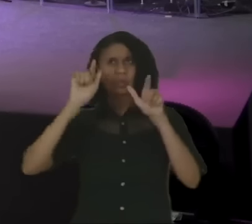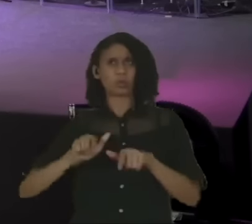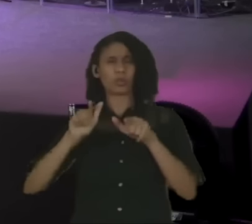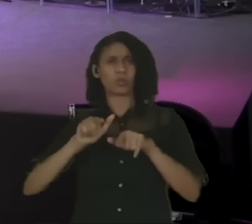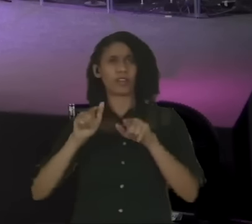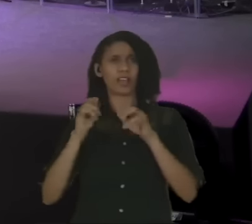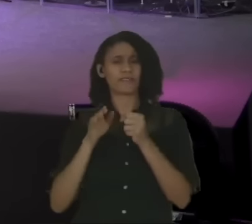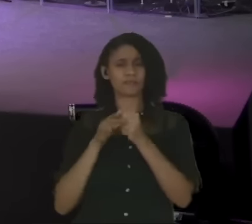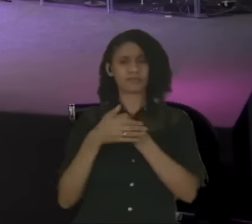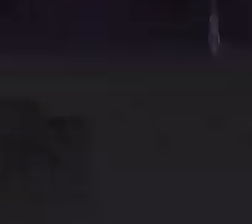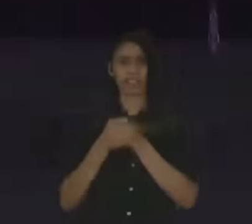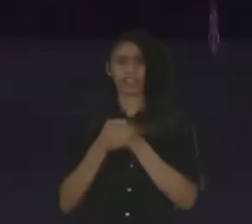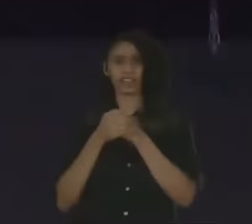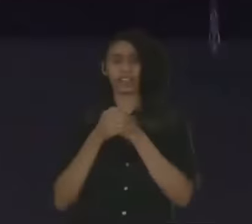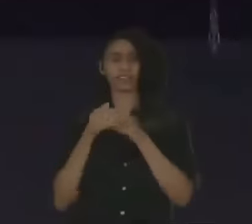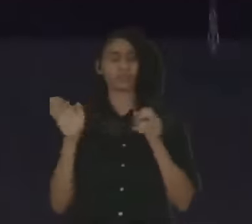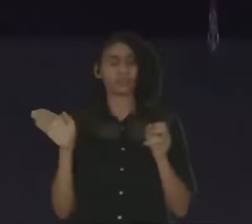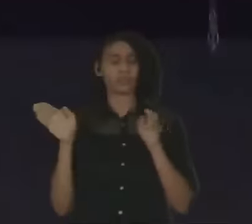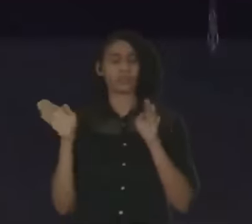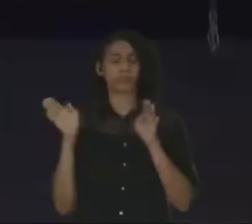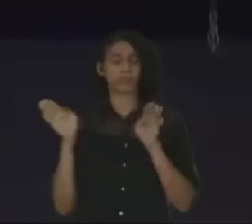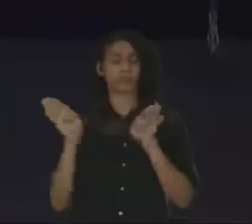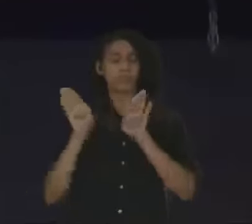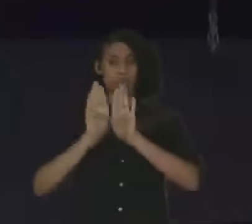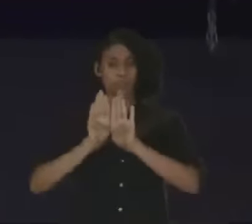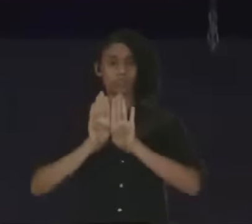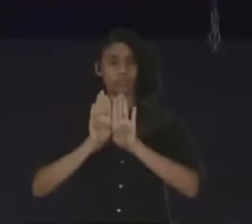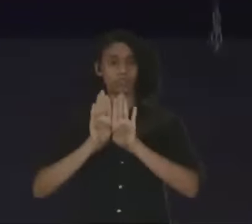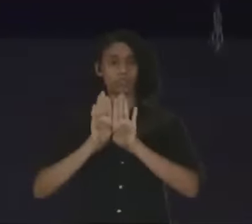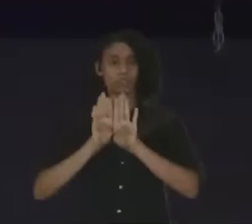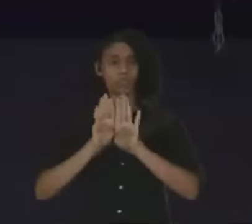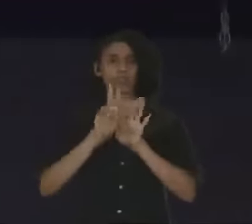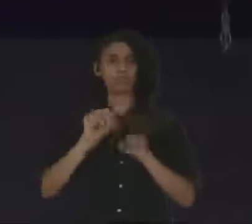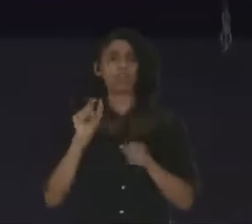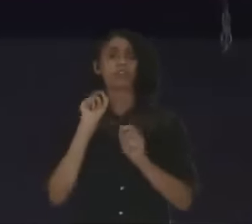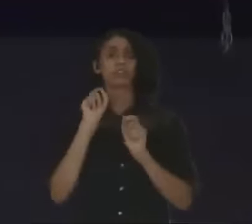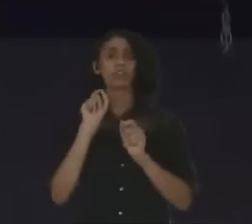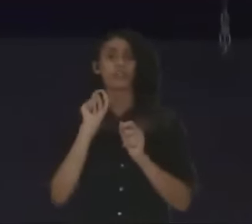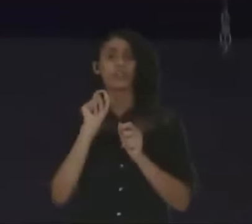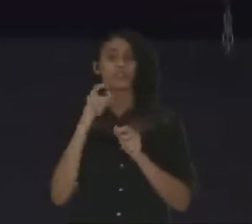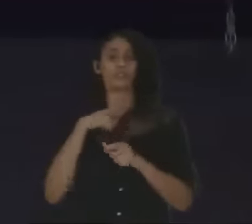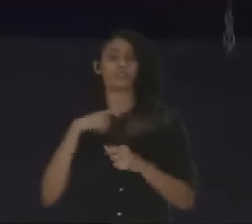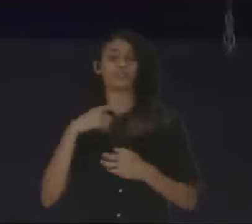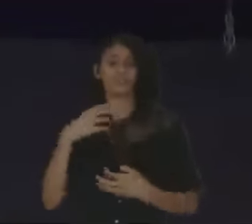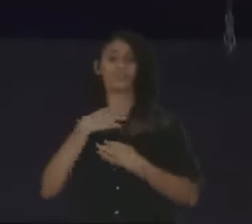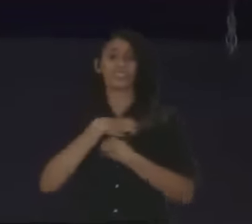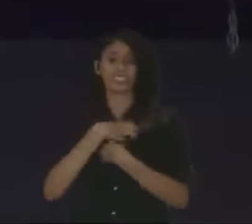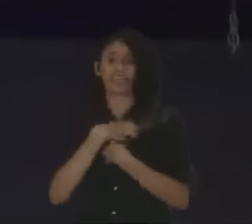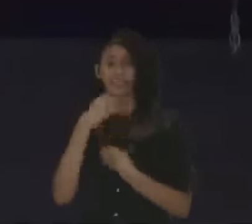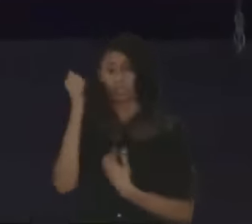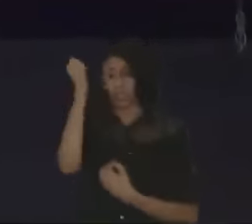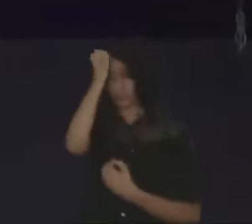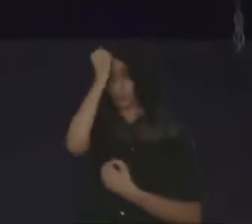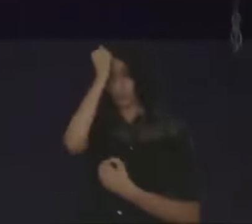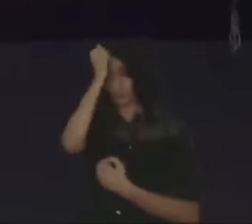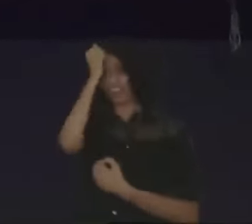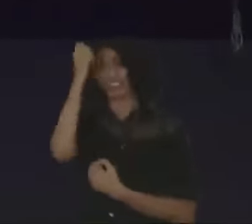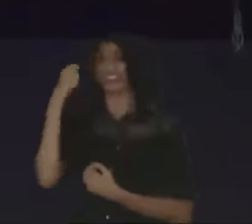vai sofrer muito na sua vida você vai combater sentimentos de culpa Quando você não estiver nesse lugar